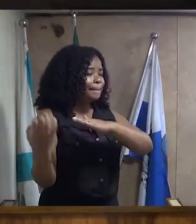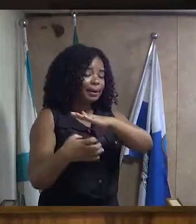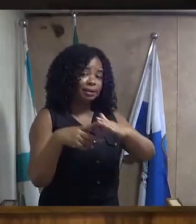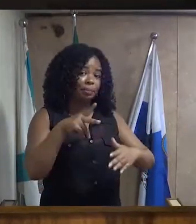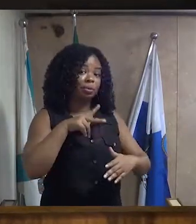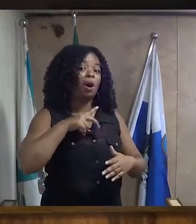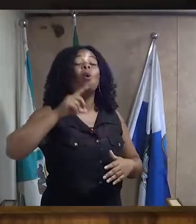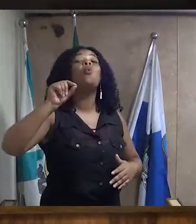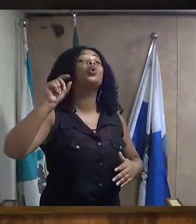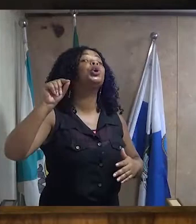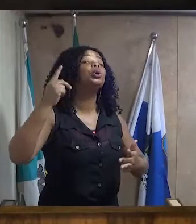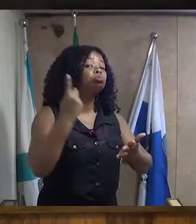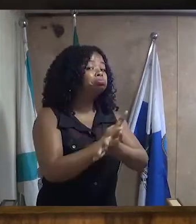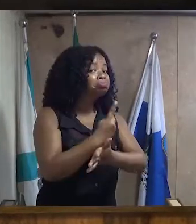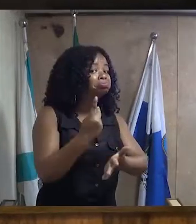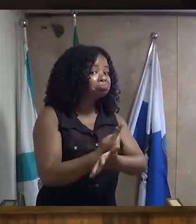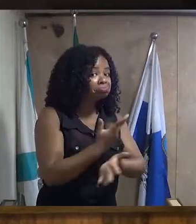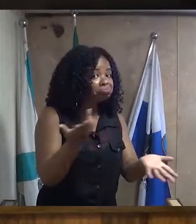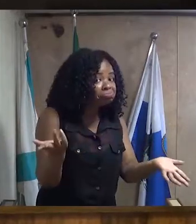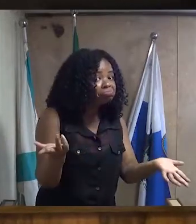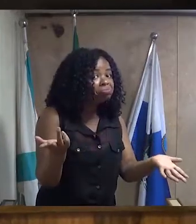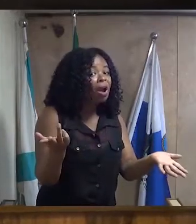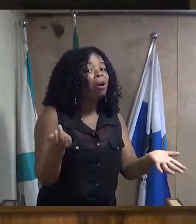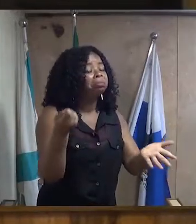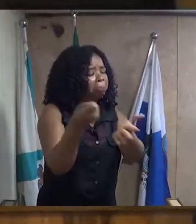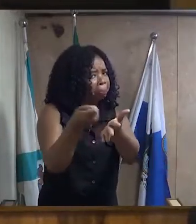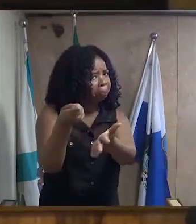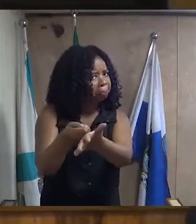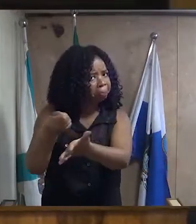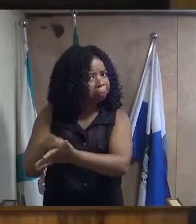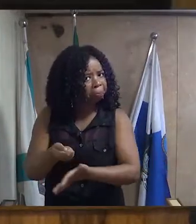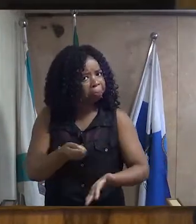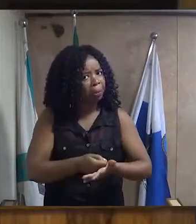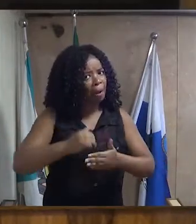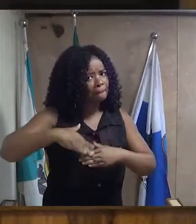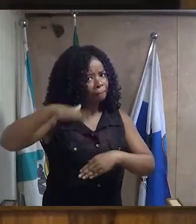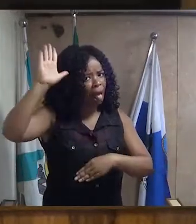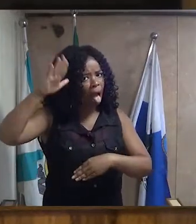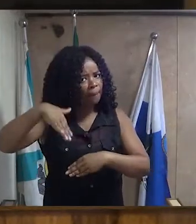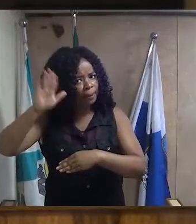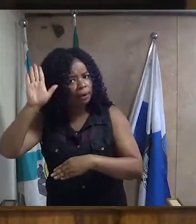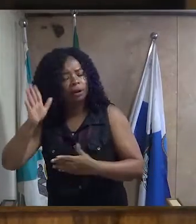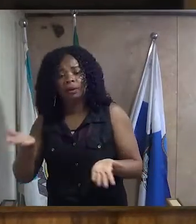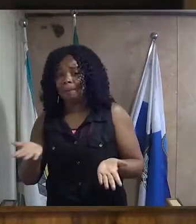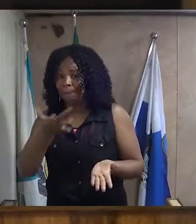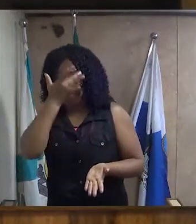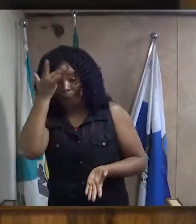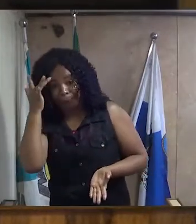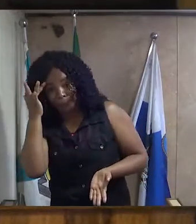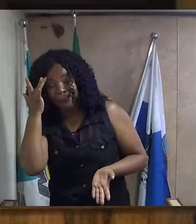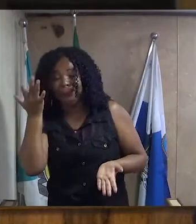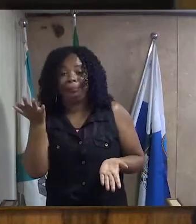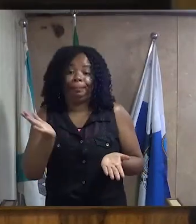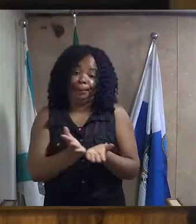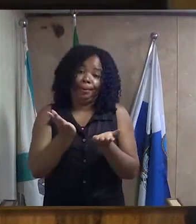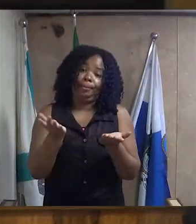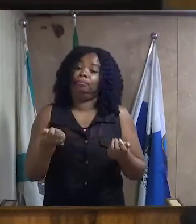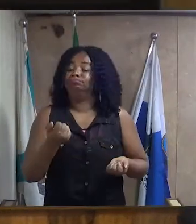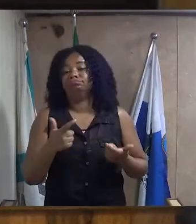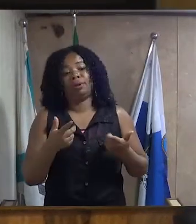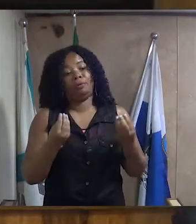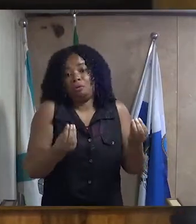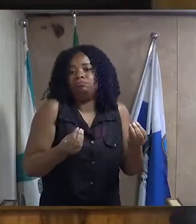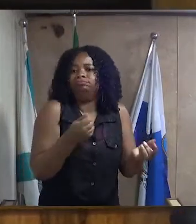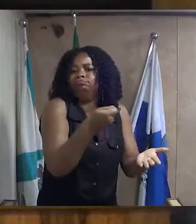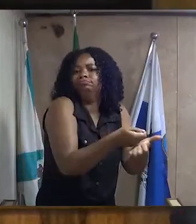que será que pode acontecer? Pode vir a cobrança alta, muitos moradores da sua comunidade não têm condição de pagar. Precisamos saber o